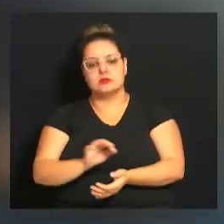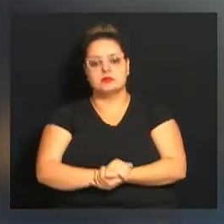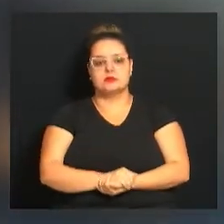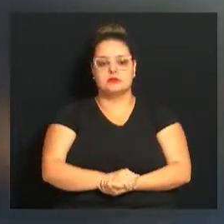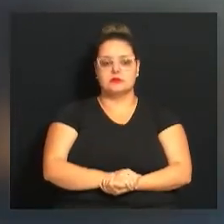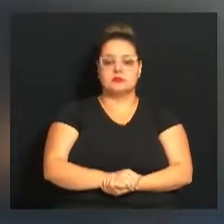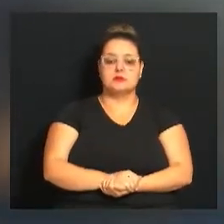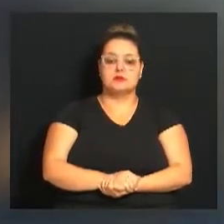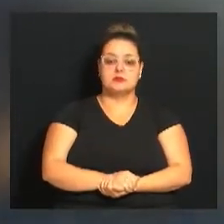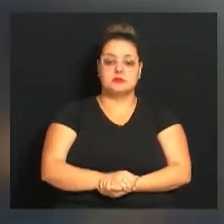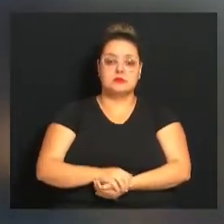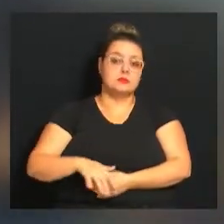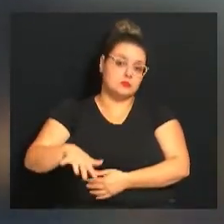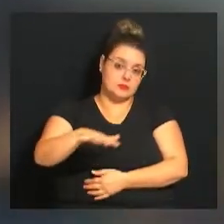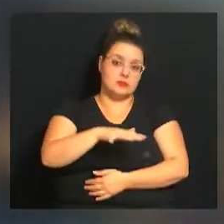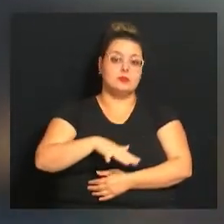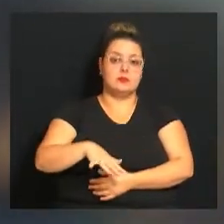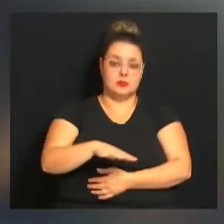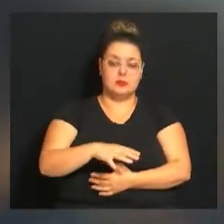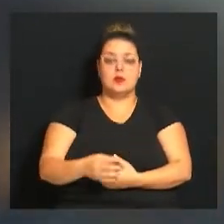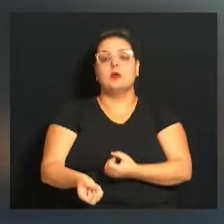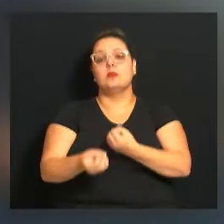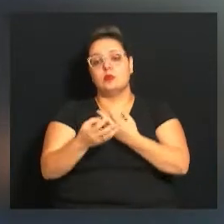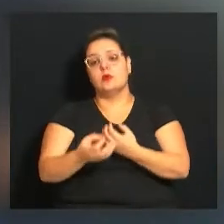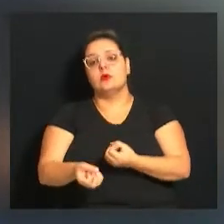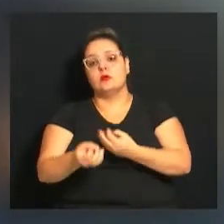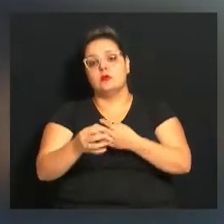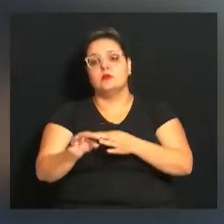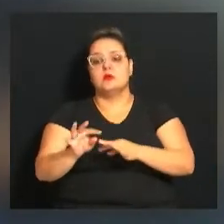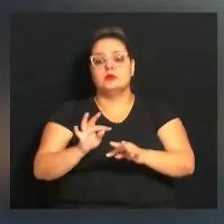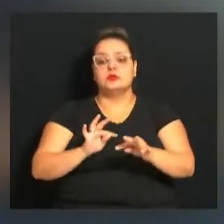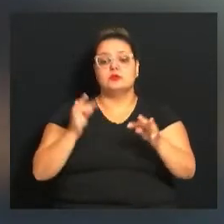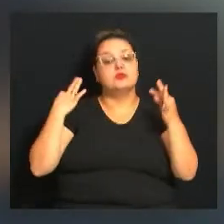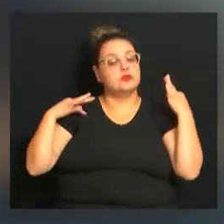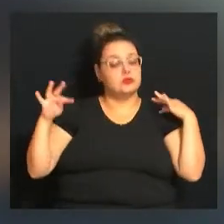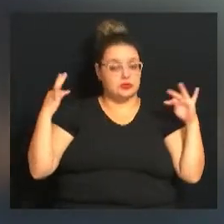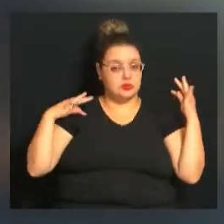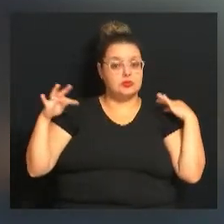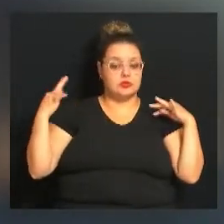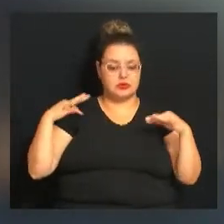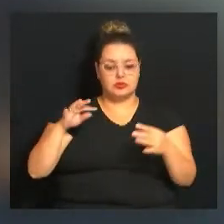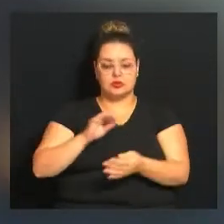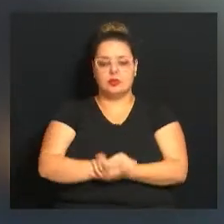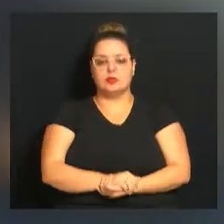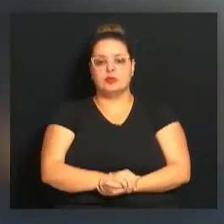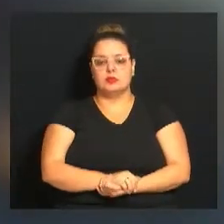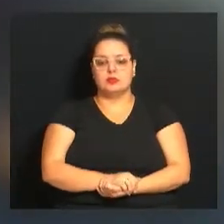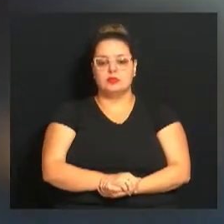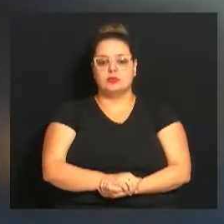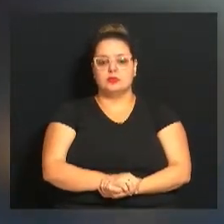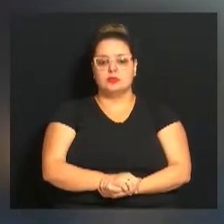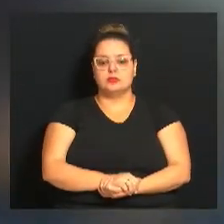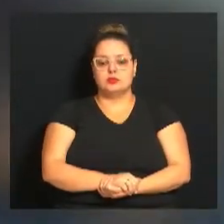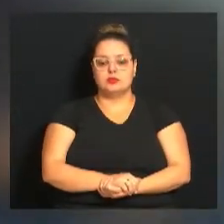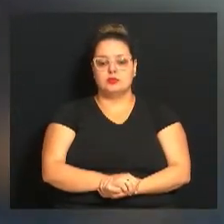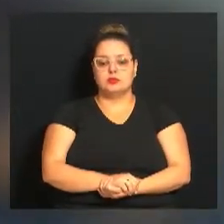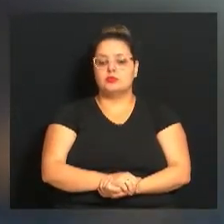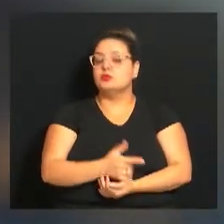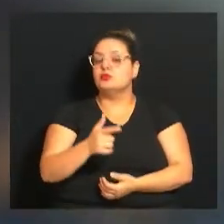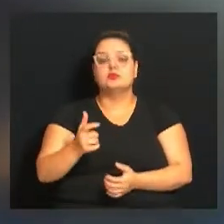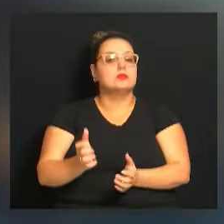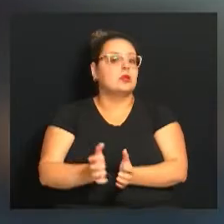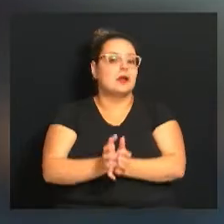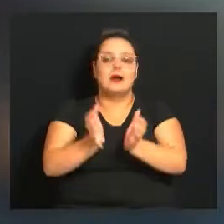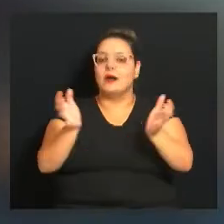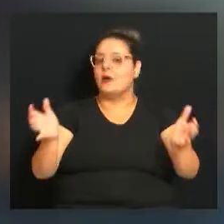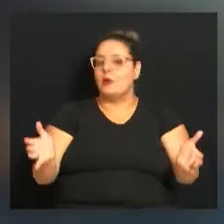um setor lá de informações turísticas, né? Então, o projeto não há aumento de cargos nesse